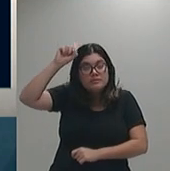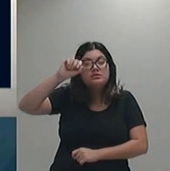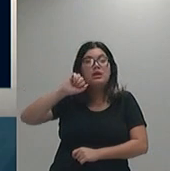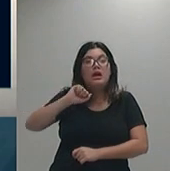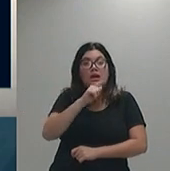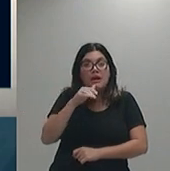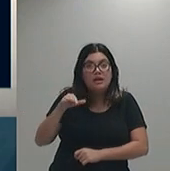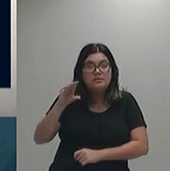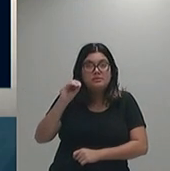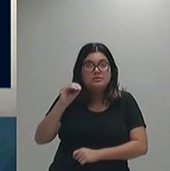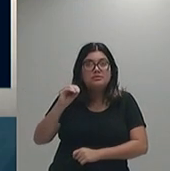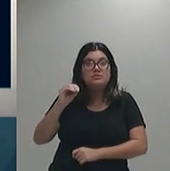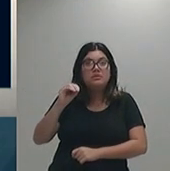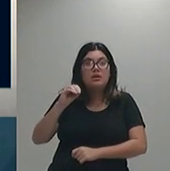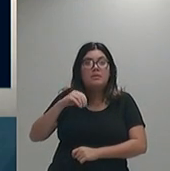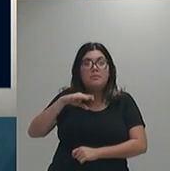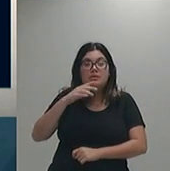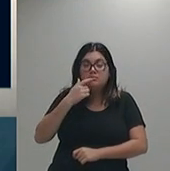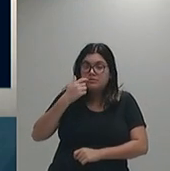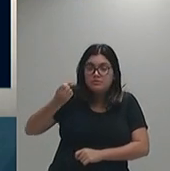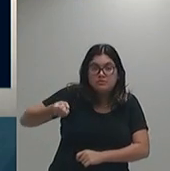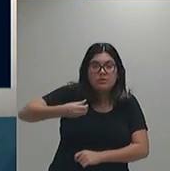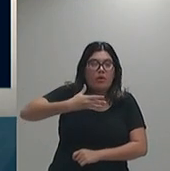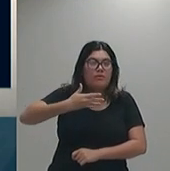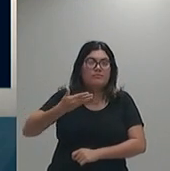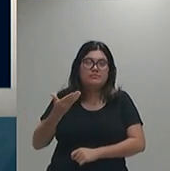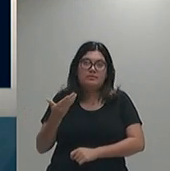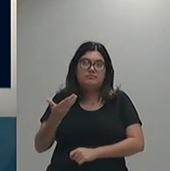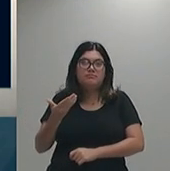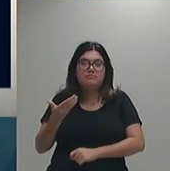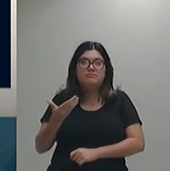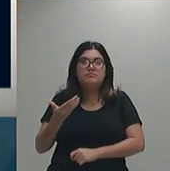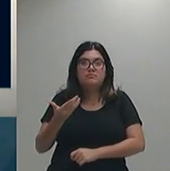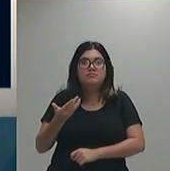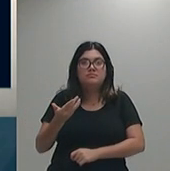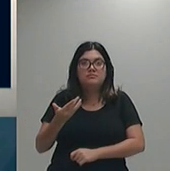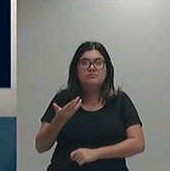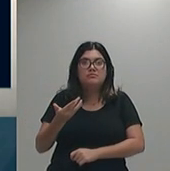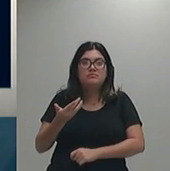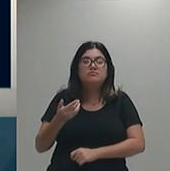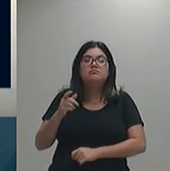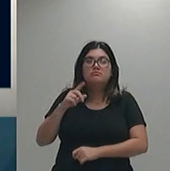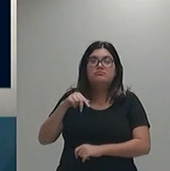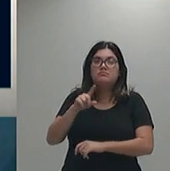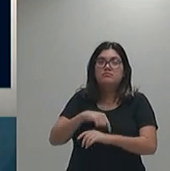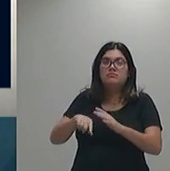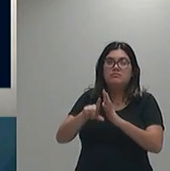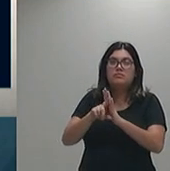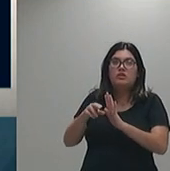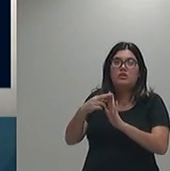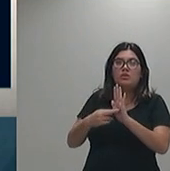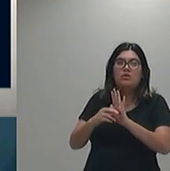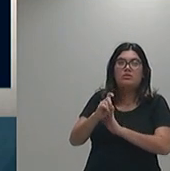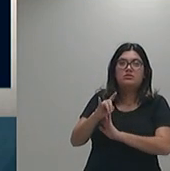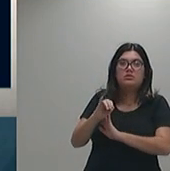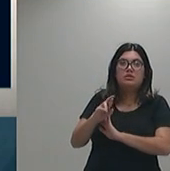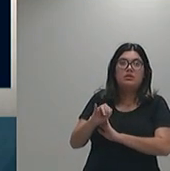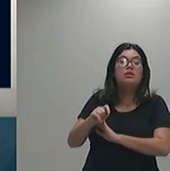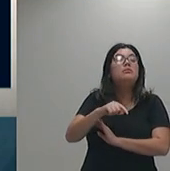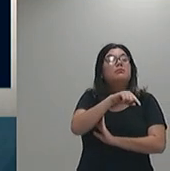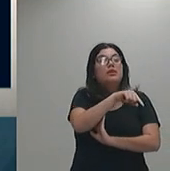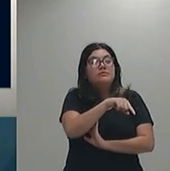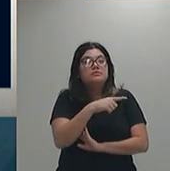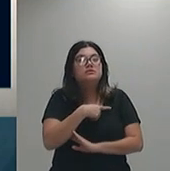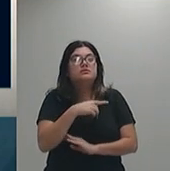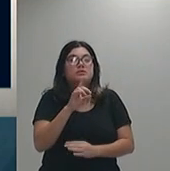mais nova a mais recente não não acho que mas eu não sou pela legitimidade ordinária tem mas vossa excelência